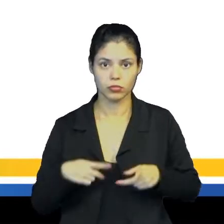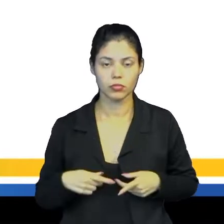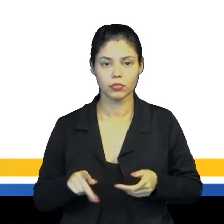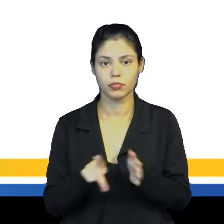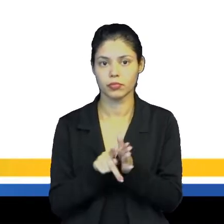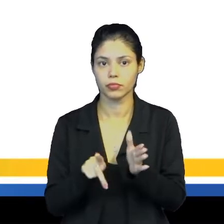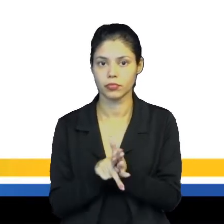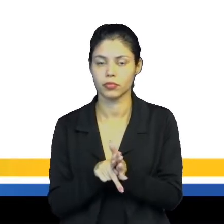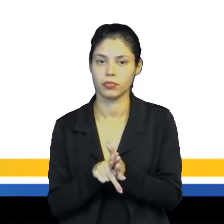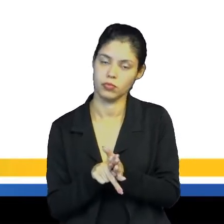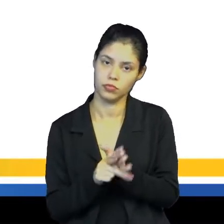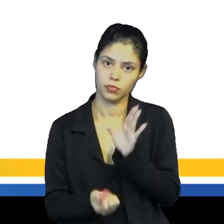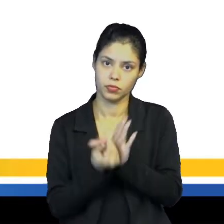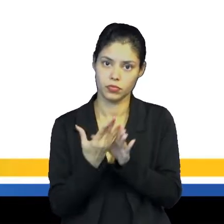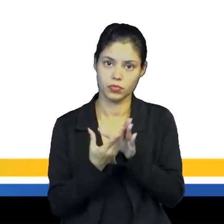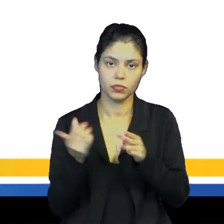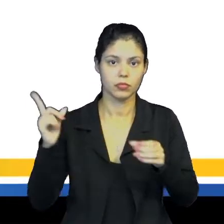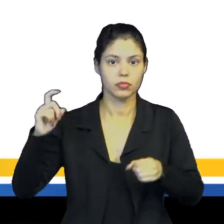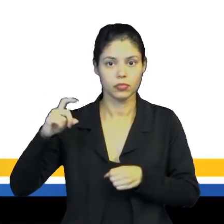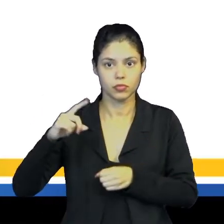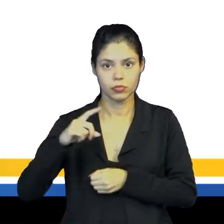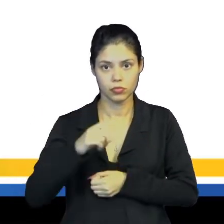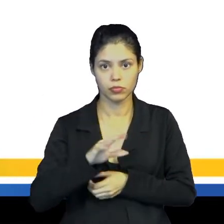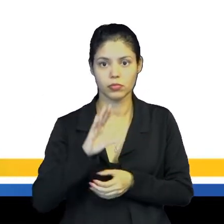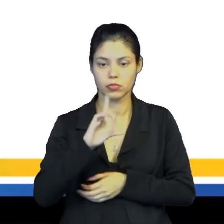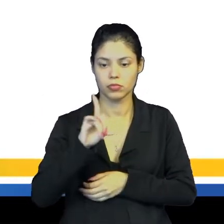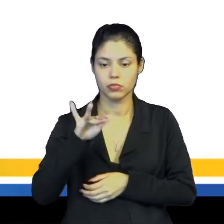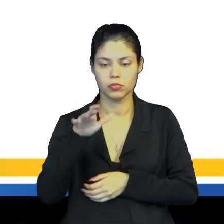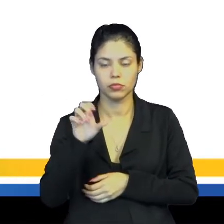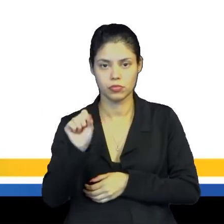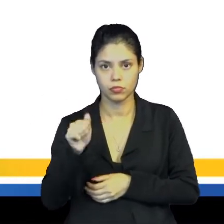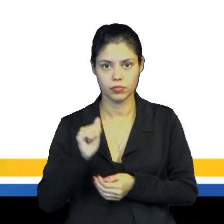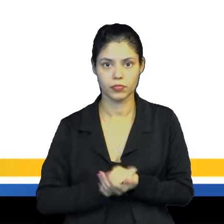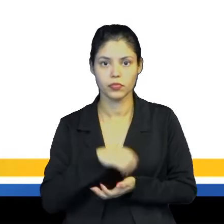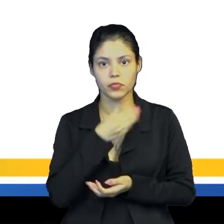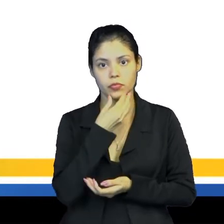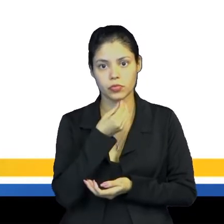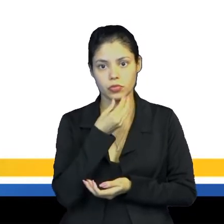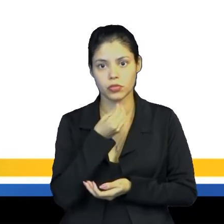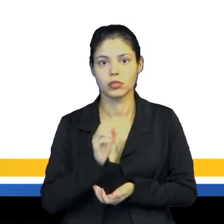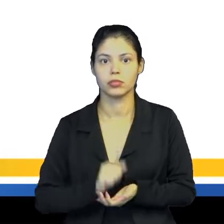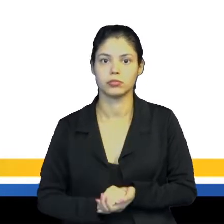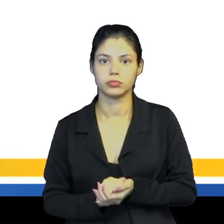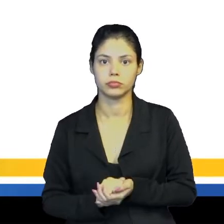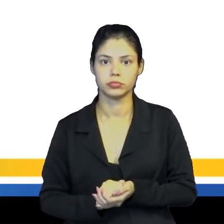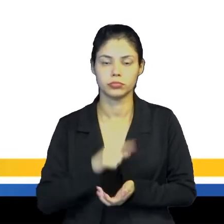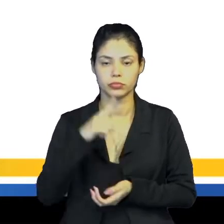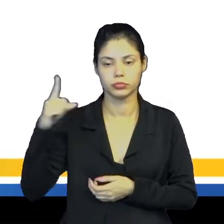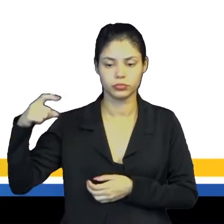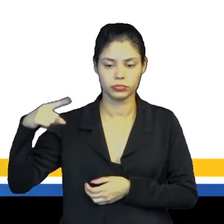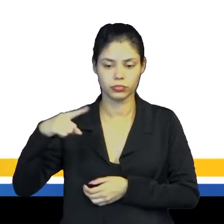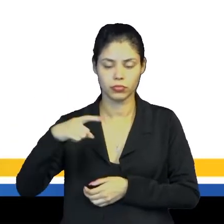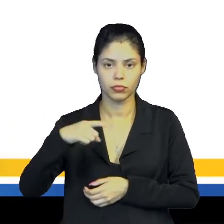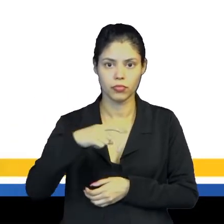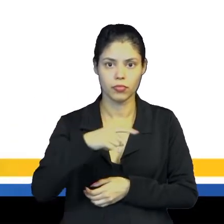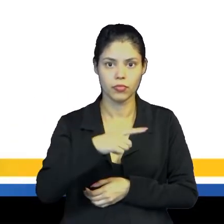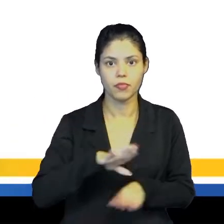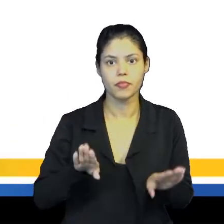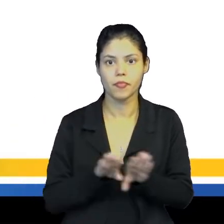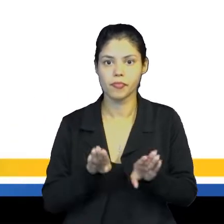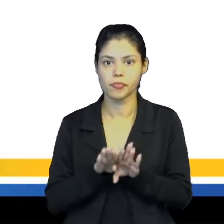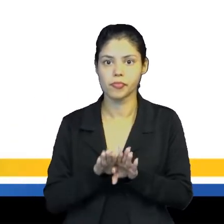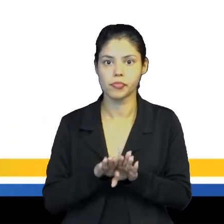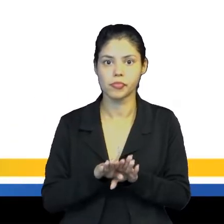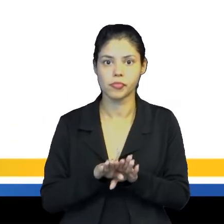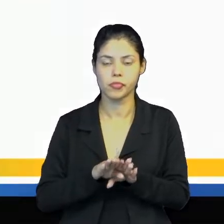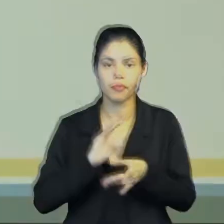se dá com a produção de gametas. Existe aí, no caso, os gametas masculinos são chamados de espermatozoide. E também tem um